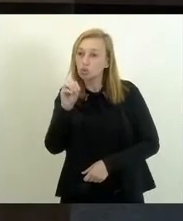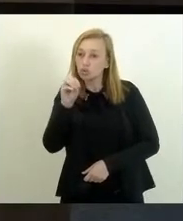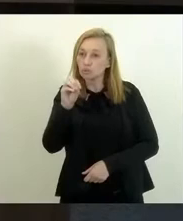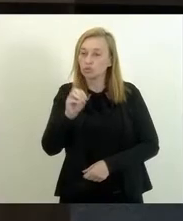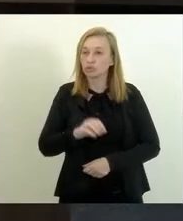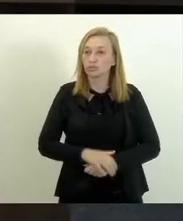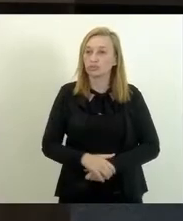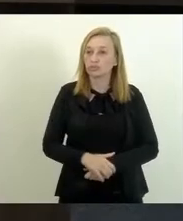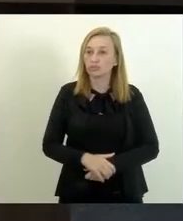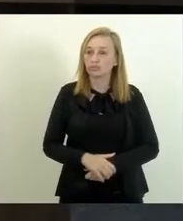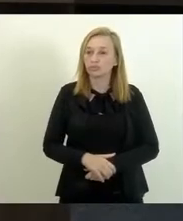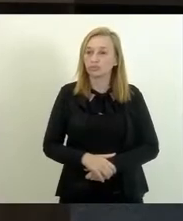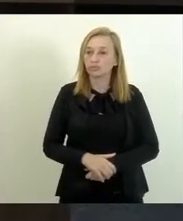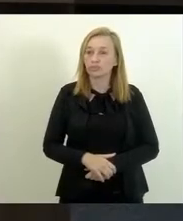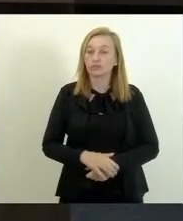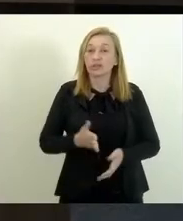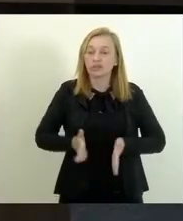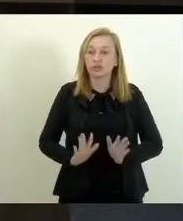escravatura, que